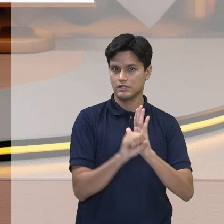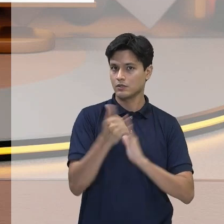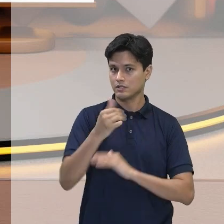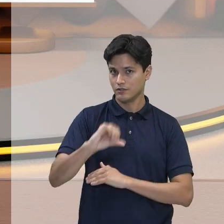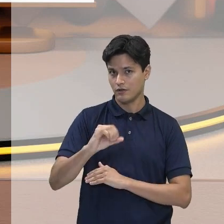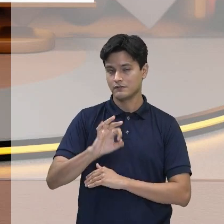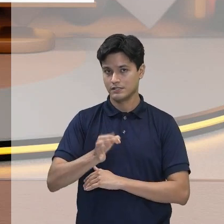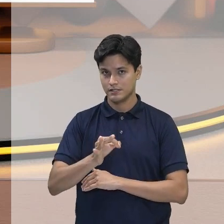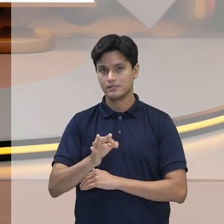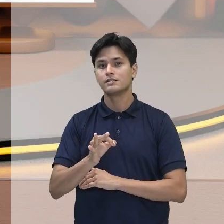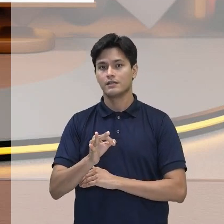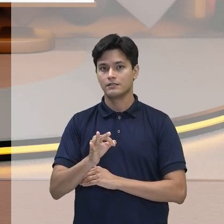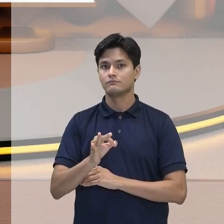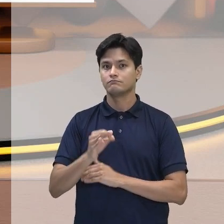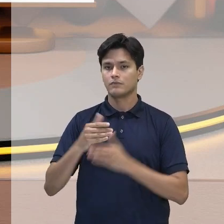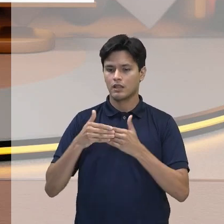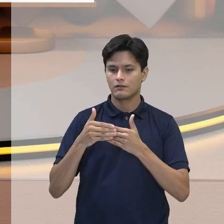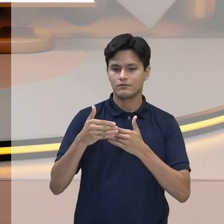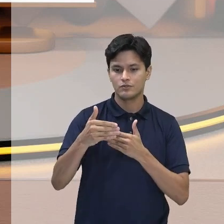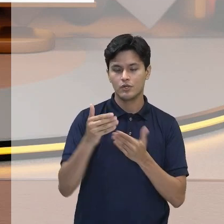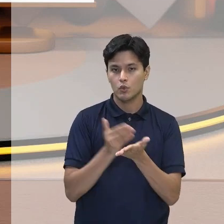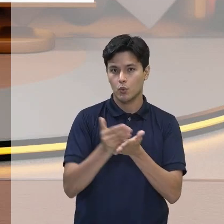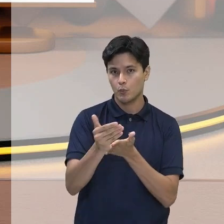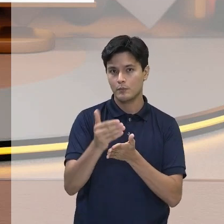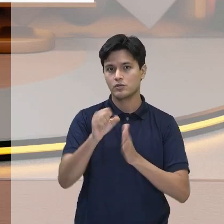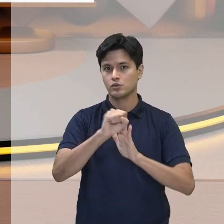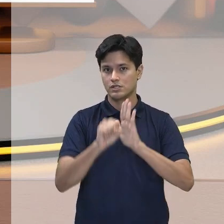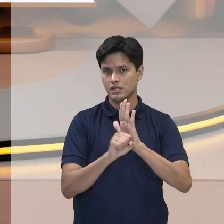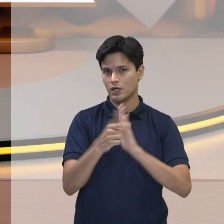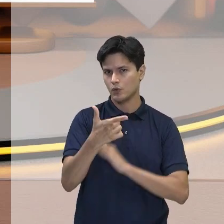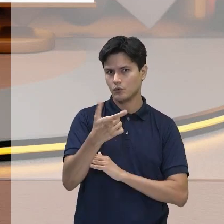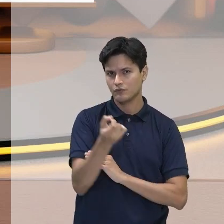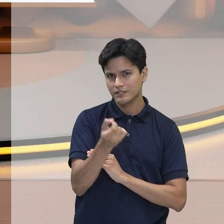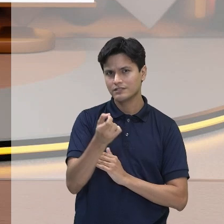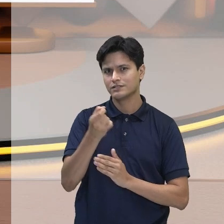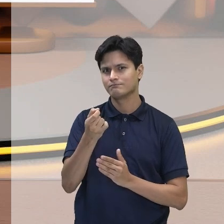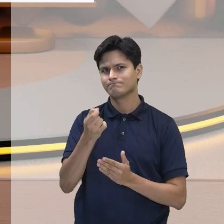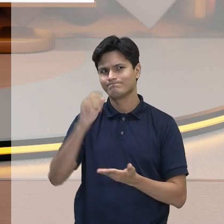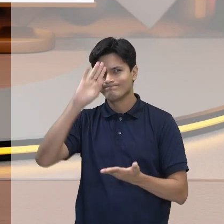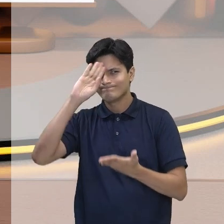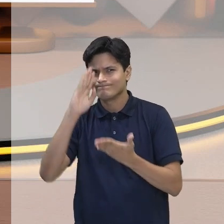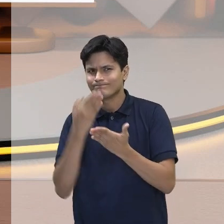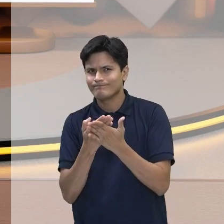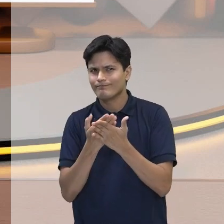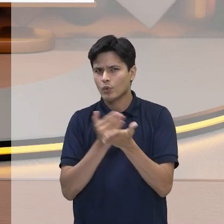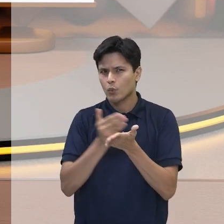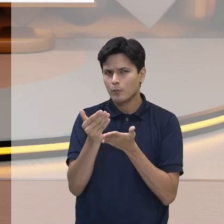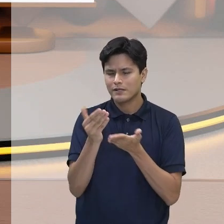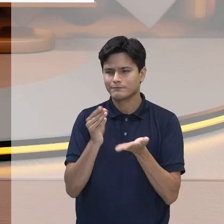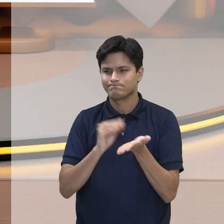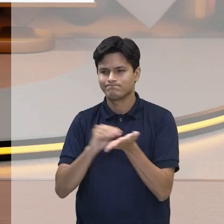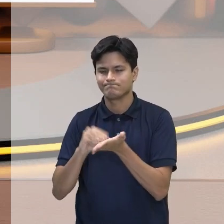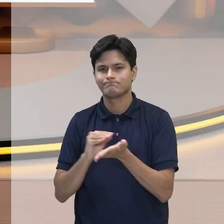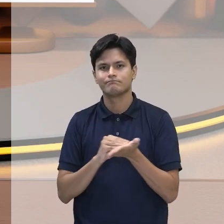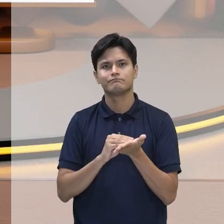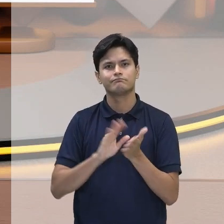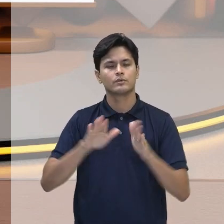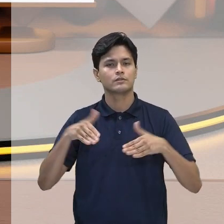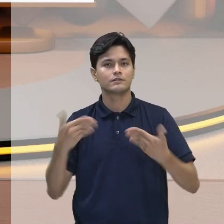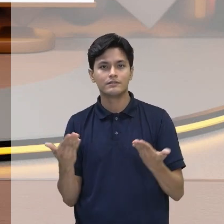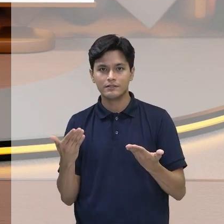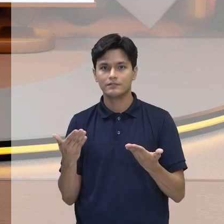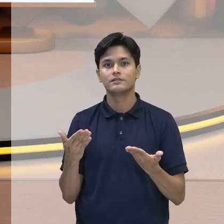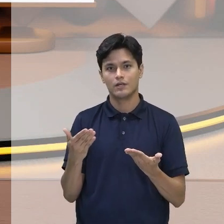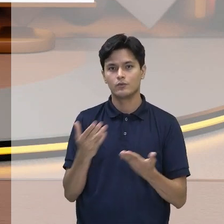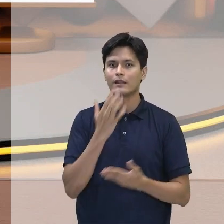aí, quando a gente vai chegando ali pelo século XX, começam umas incertezas surgindo. É aí, né, que o pessoal vão aproveitar o pensamento